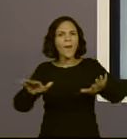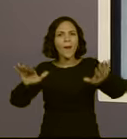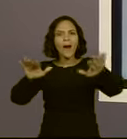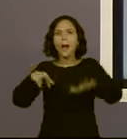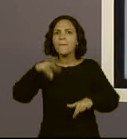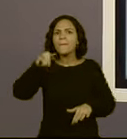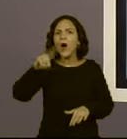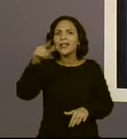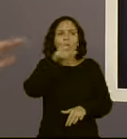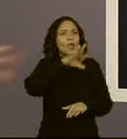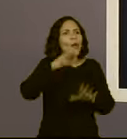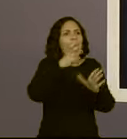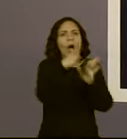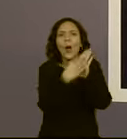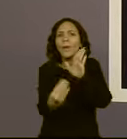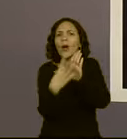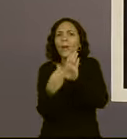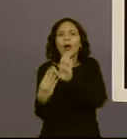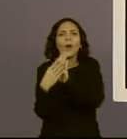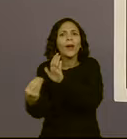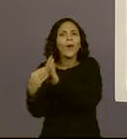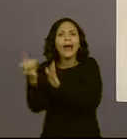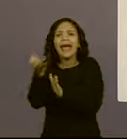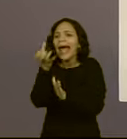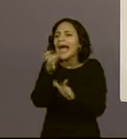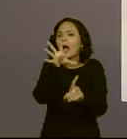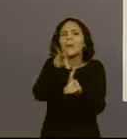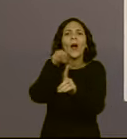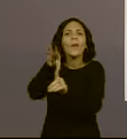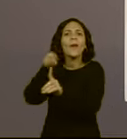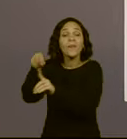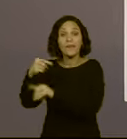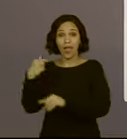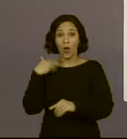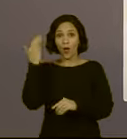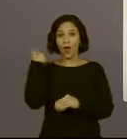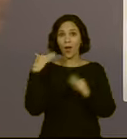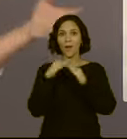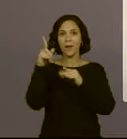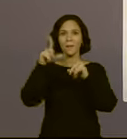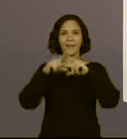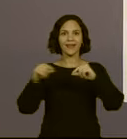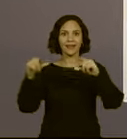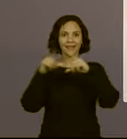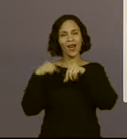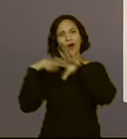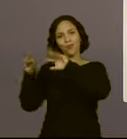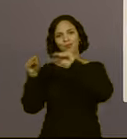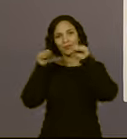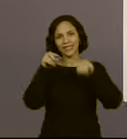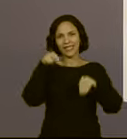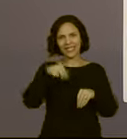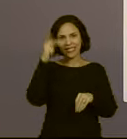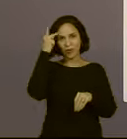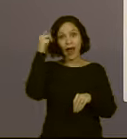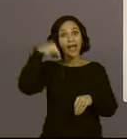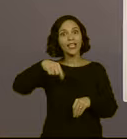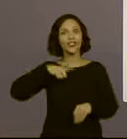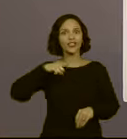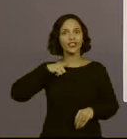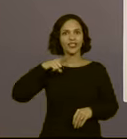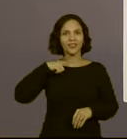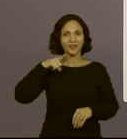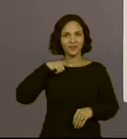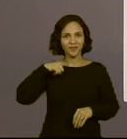na verdade todo mundo queria usar aquele bendito colar e eu morava em Brasília nessa época vim para São Paulo e aqui